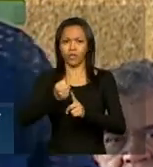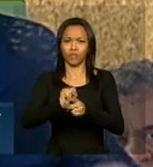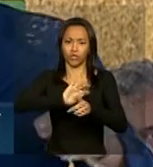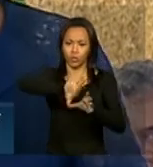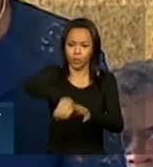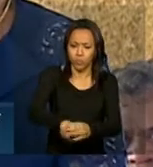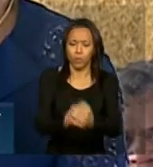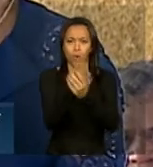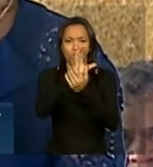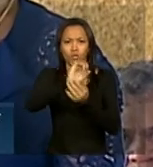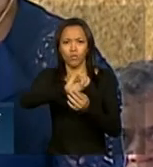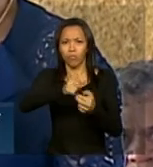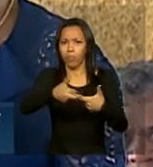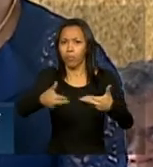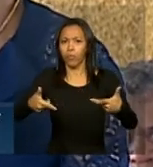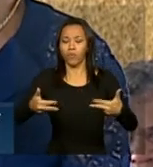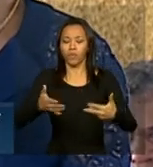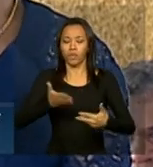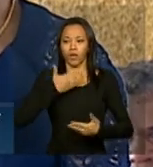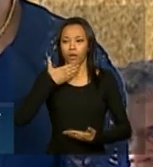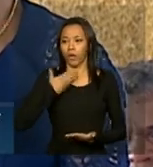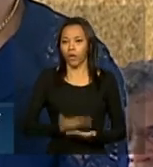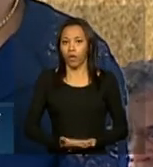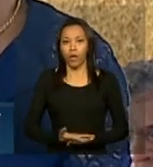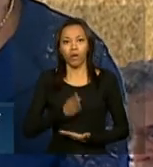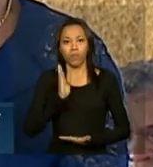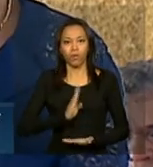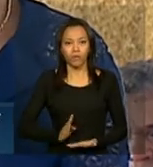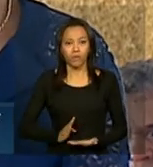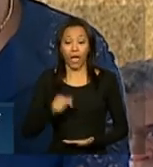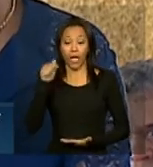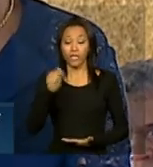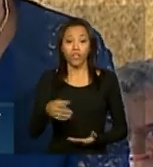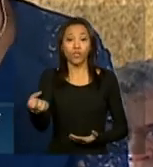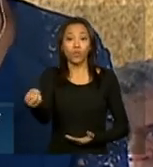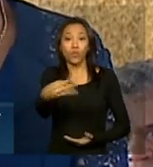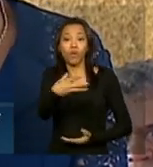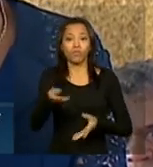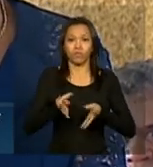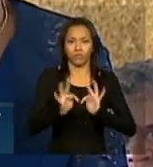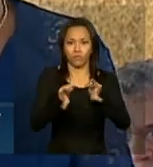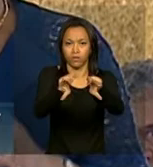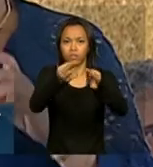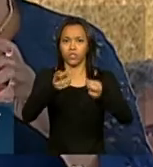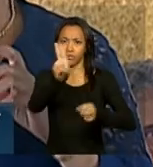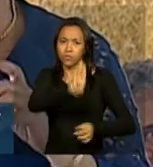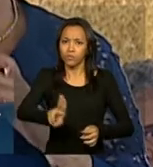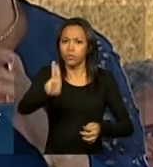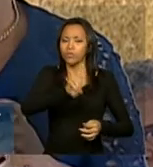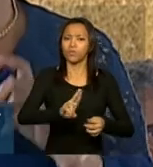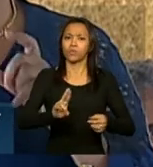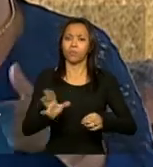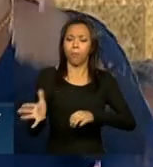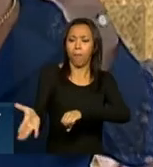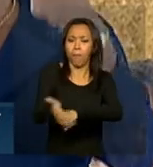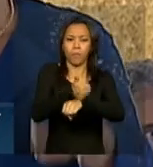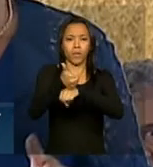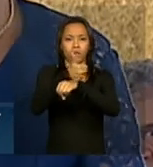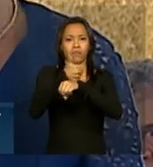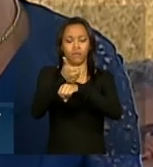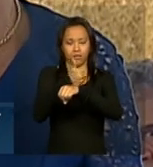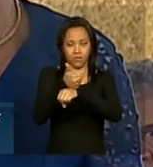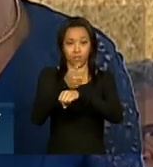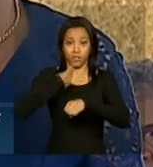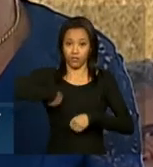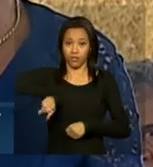cada ano, aparece aqui inovações, melhorias, e se nós nos